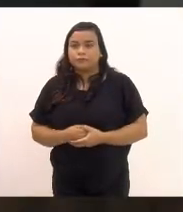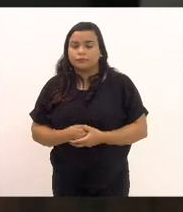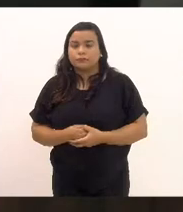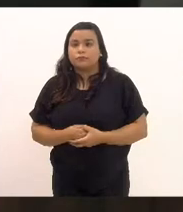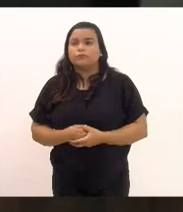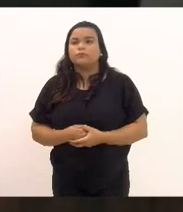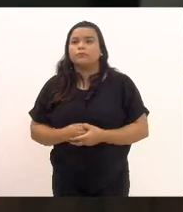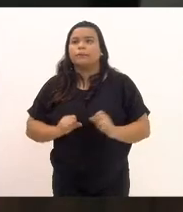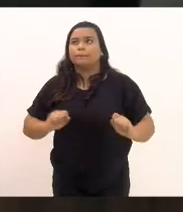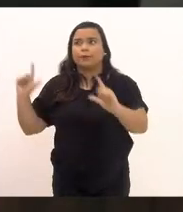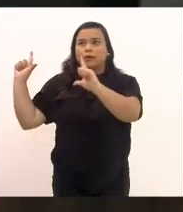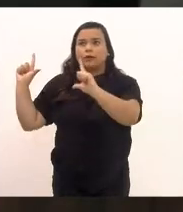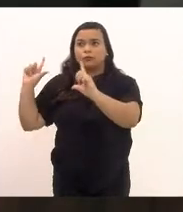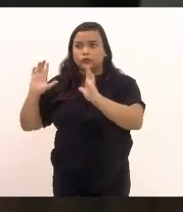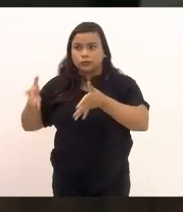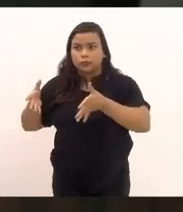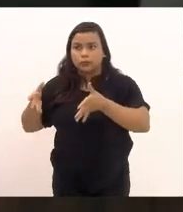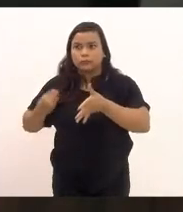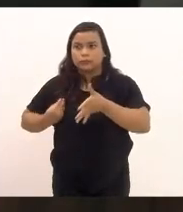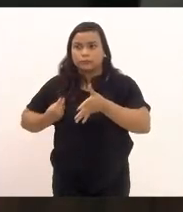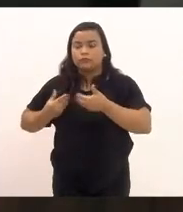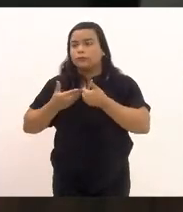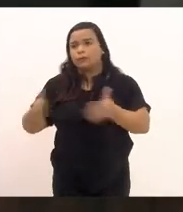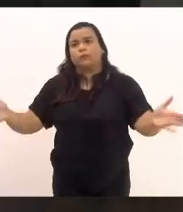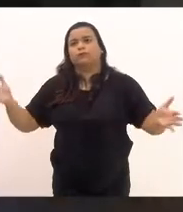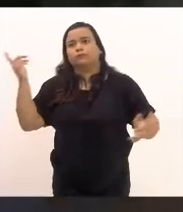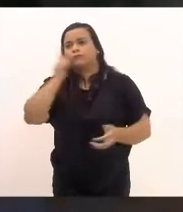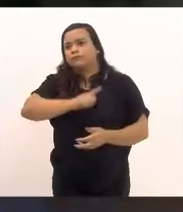Painel já está aberto.